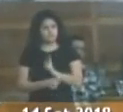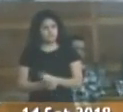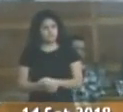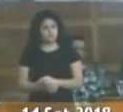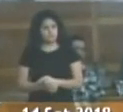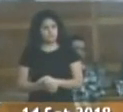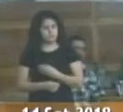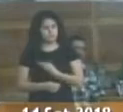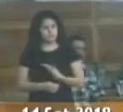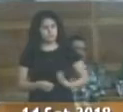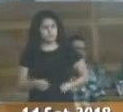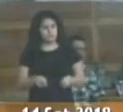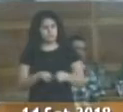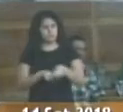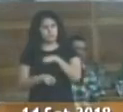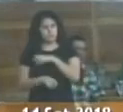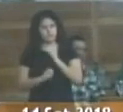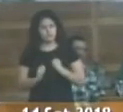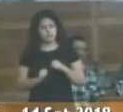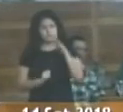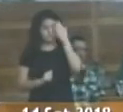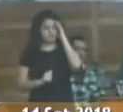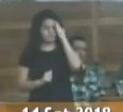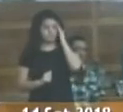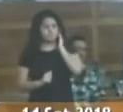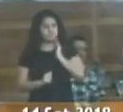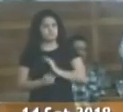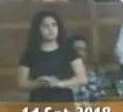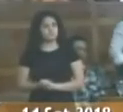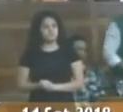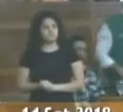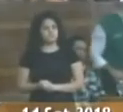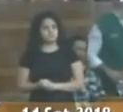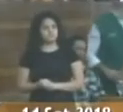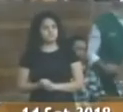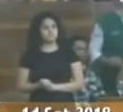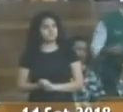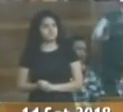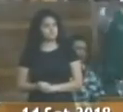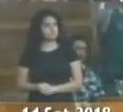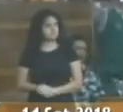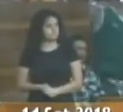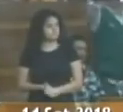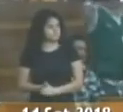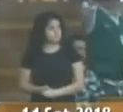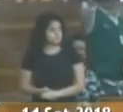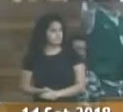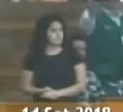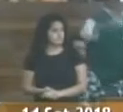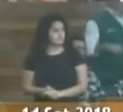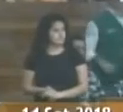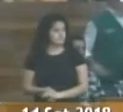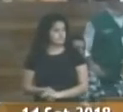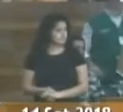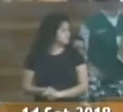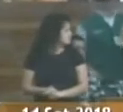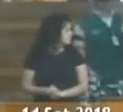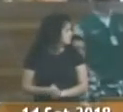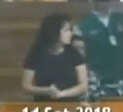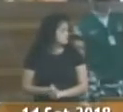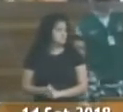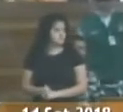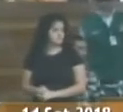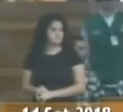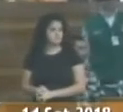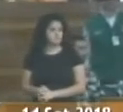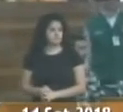deputado também, para poder ficar sabendo. Tá bom? Obrigado. Obrigado. Agora todo mundo levantou a mão,